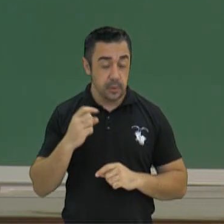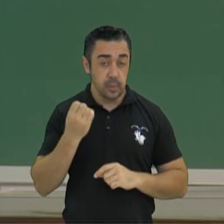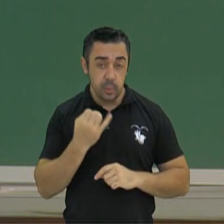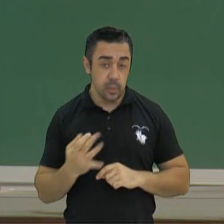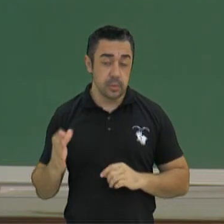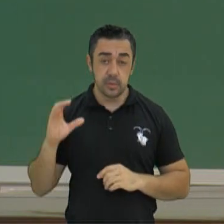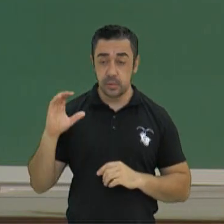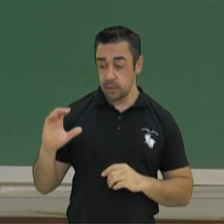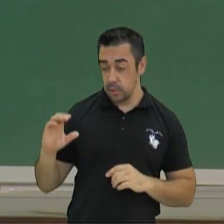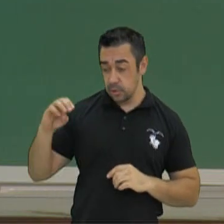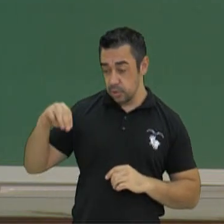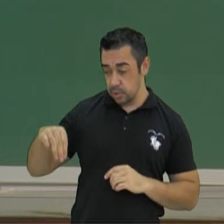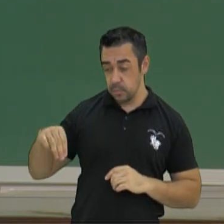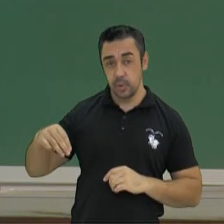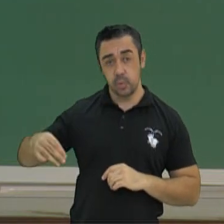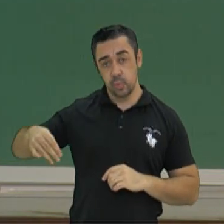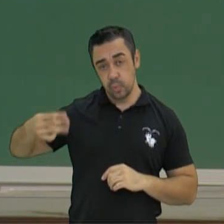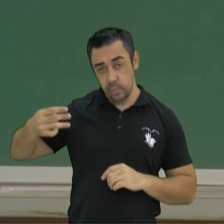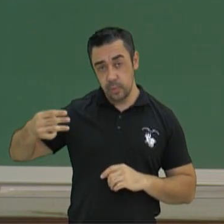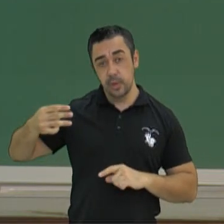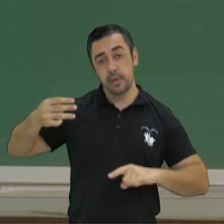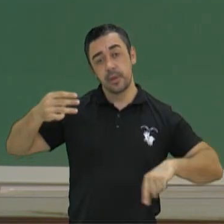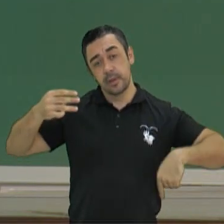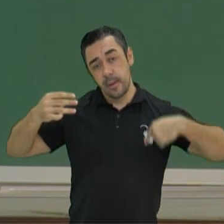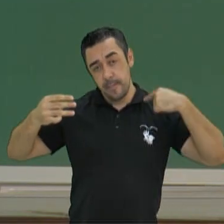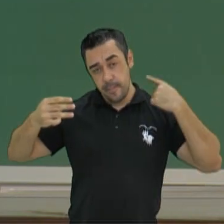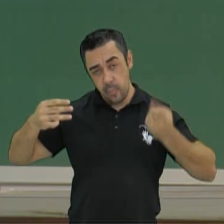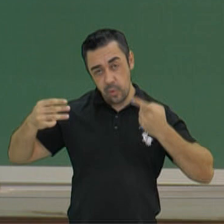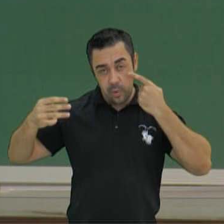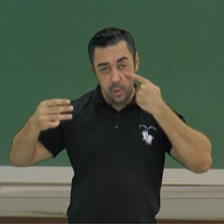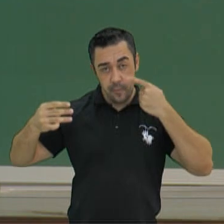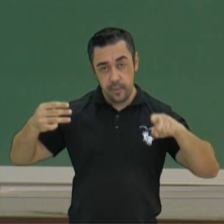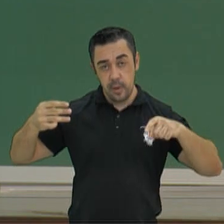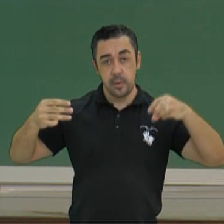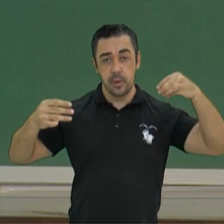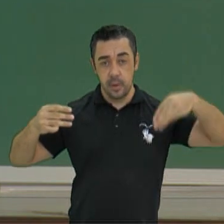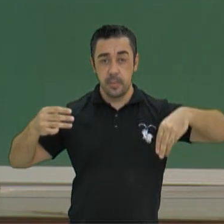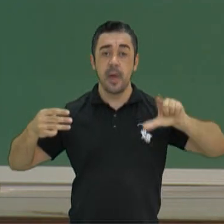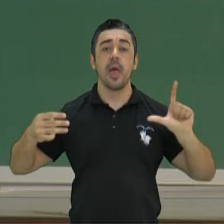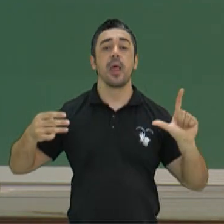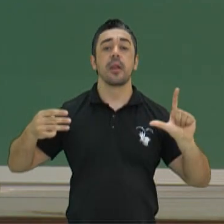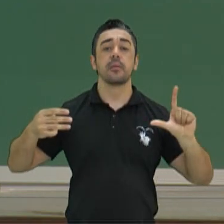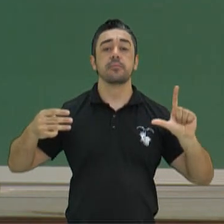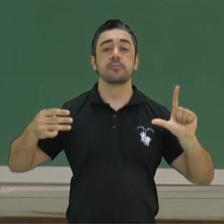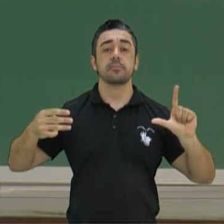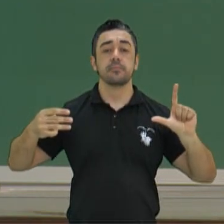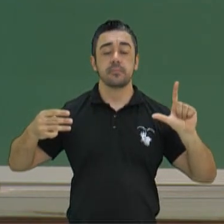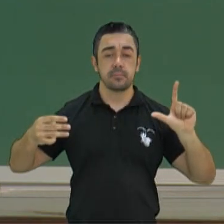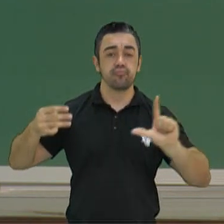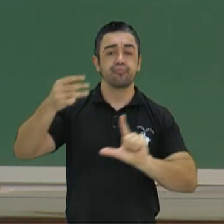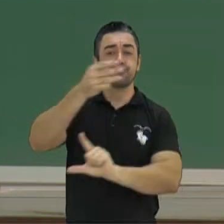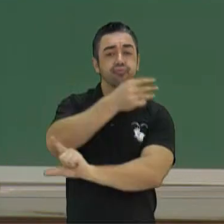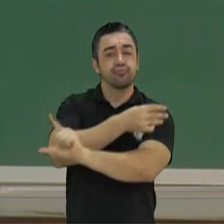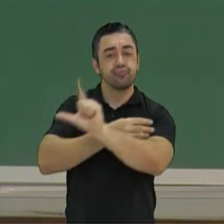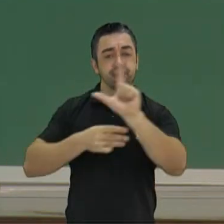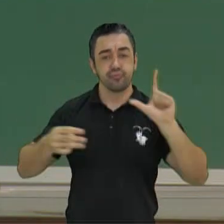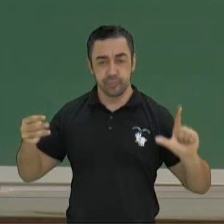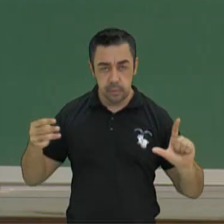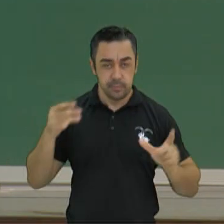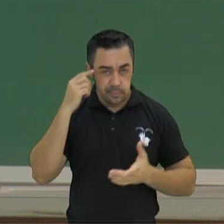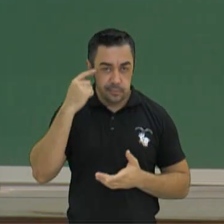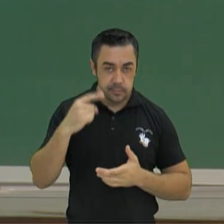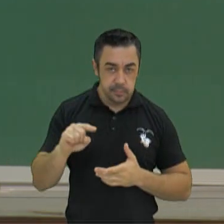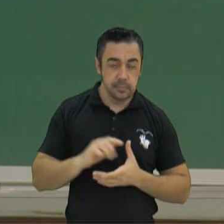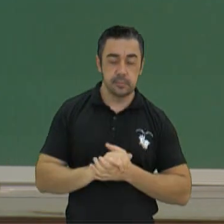centímetros cúbicos e depois a capacidade em mililitros. Não é verdade? Então, vamos